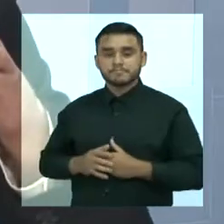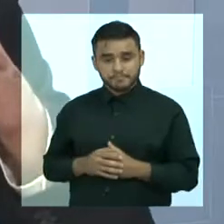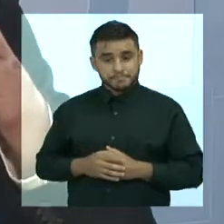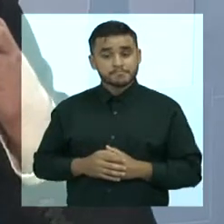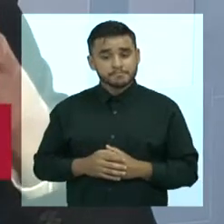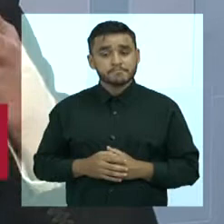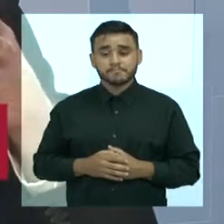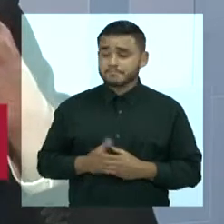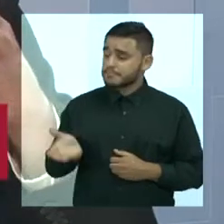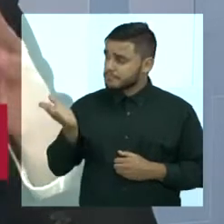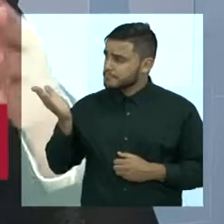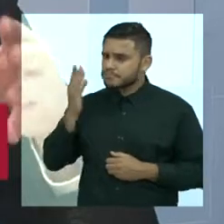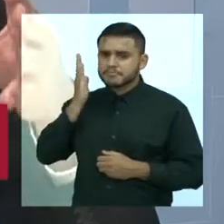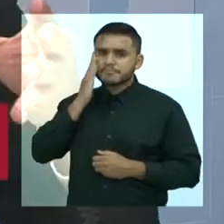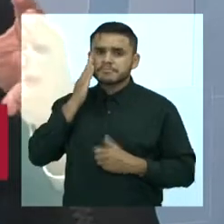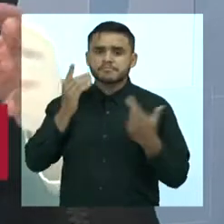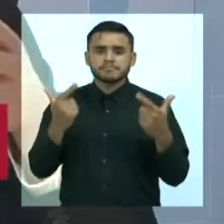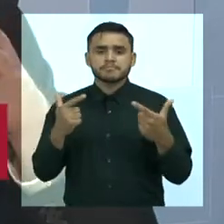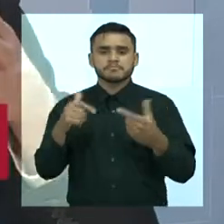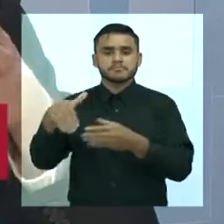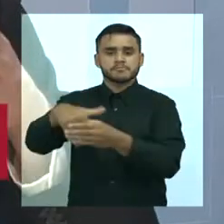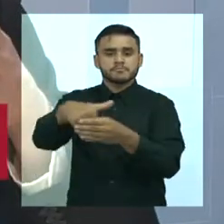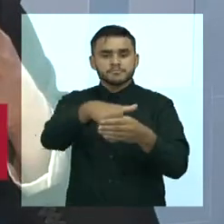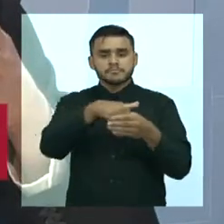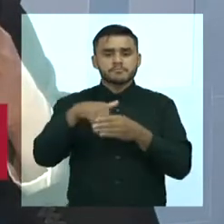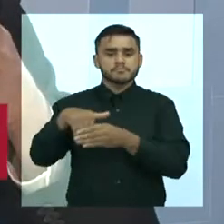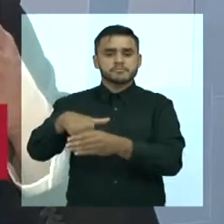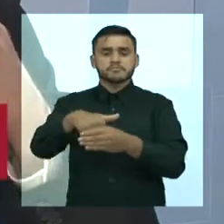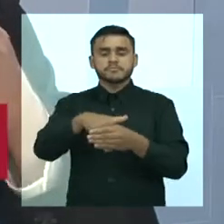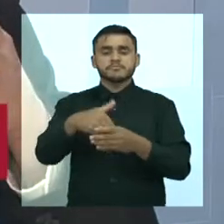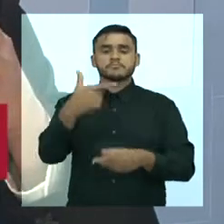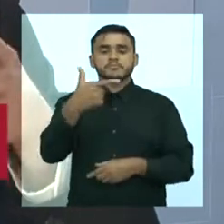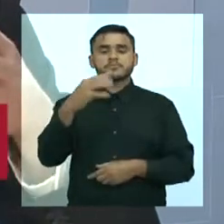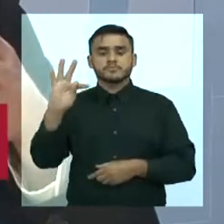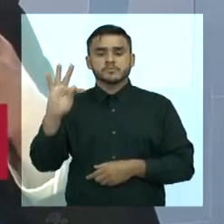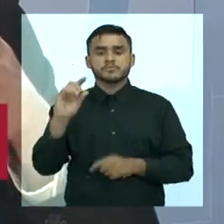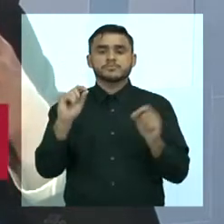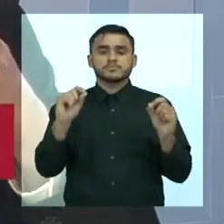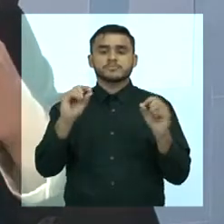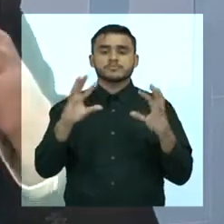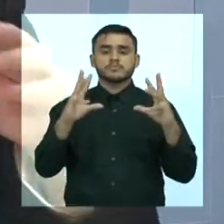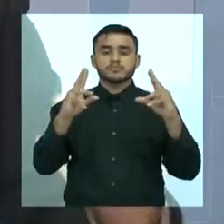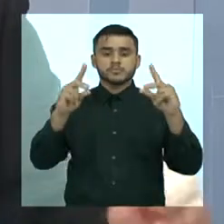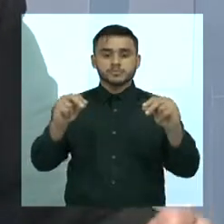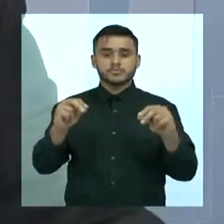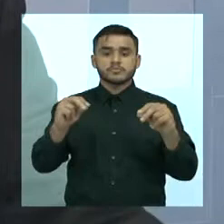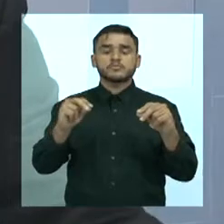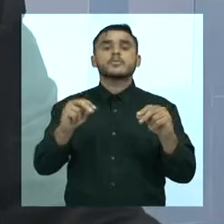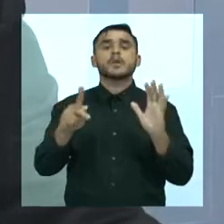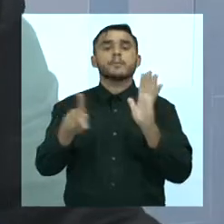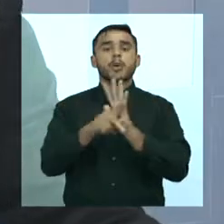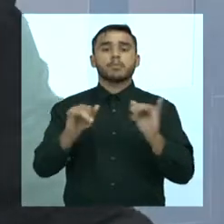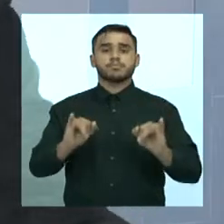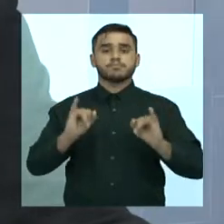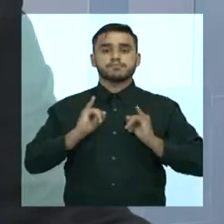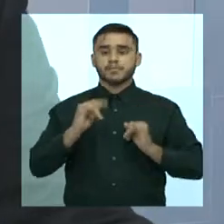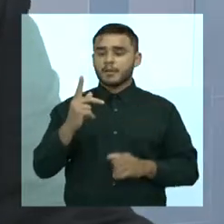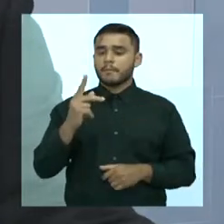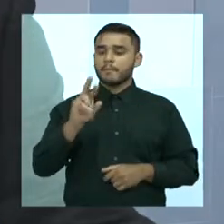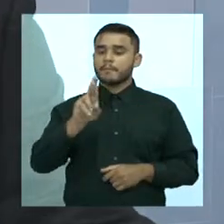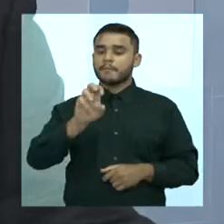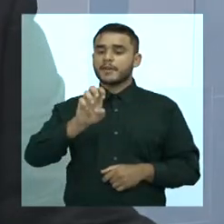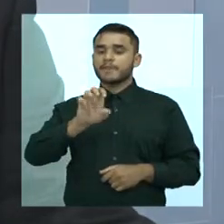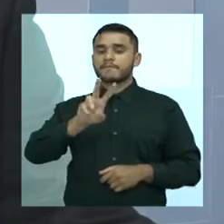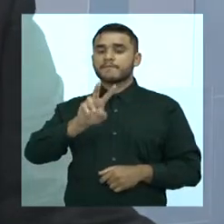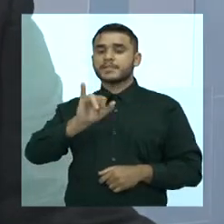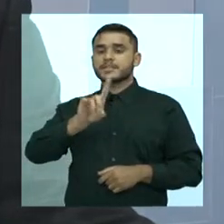houve a votação em segundo turno para a questão da Previdência na Câmara, né? Vai ficar para o dia 6 de agosto, né?